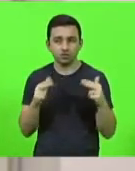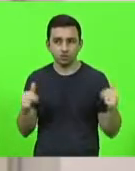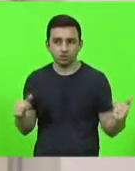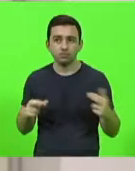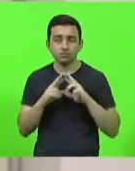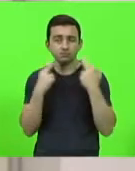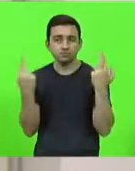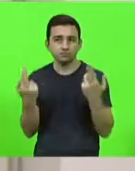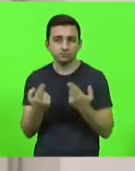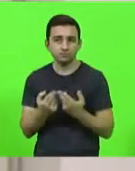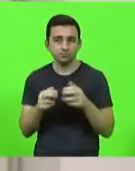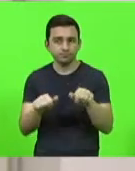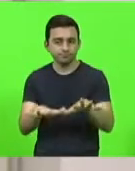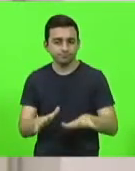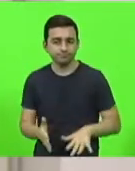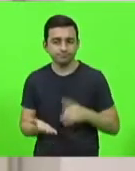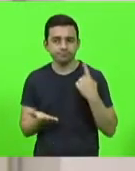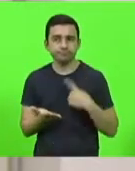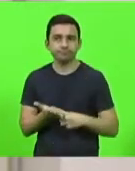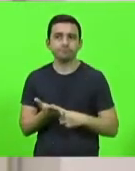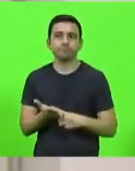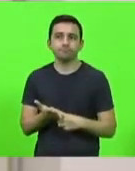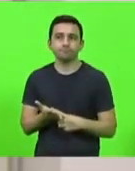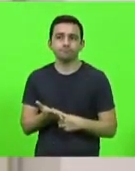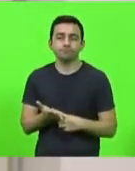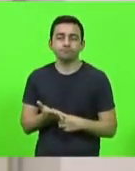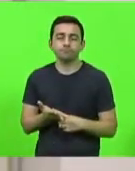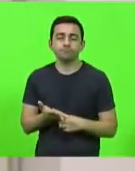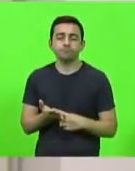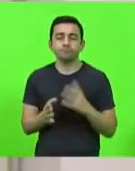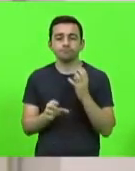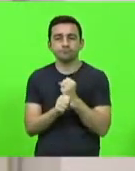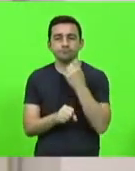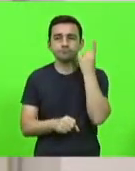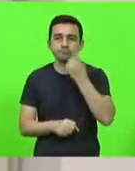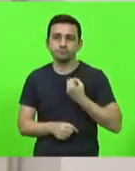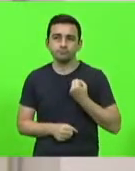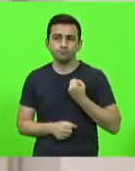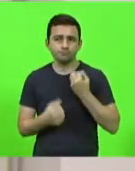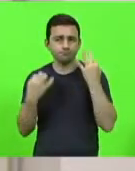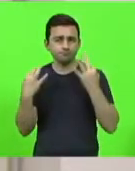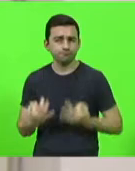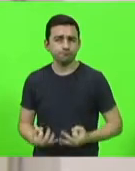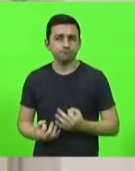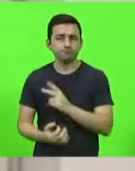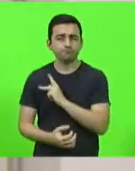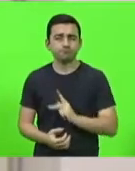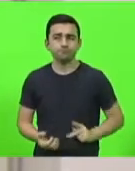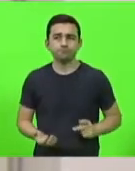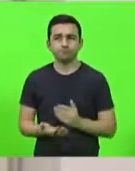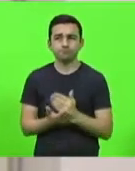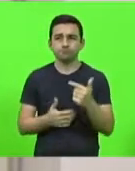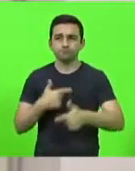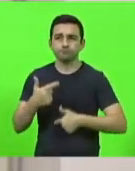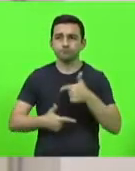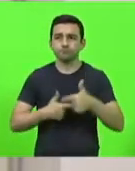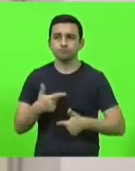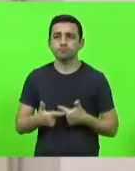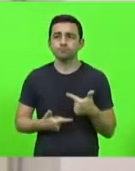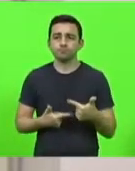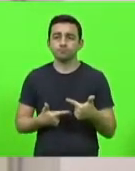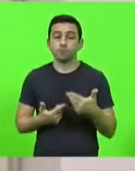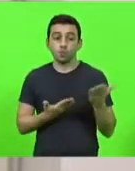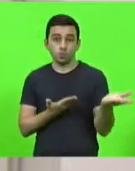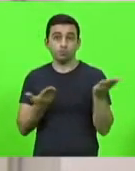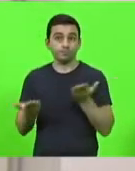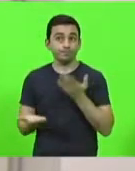Assembleia Legislativa em sessão ordinária. Havendo o quórum regimental, senhor presidente declarou abertos os trabalhos e convidou o